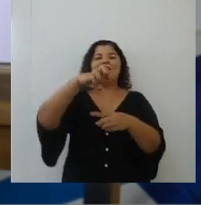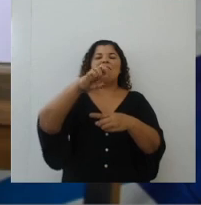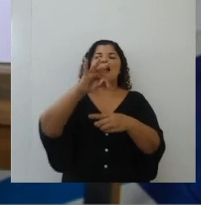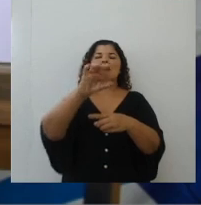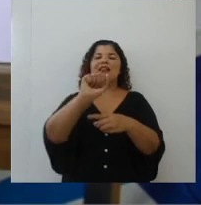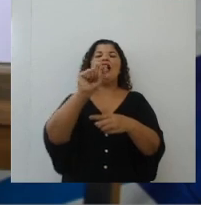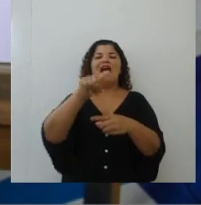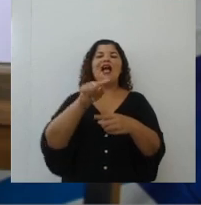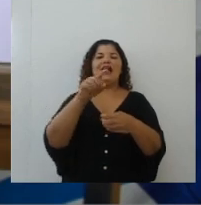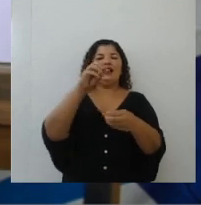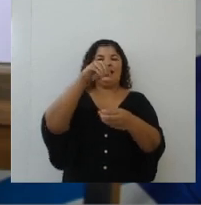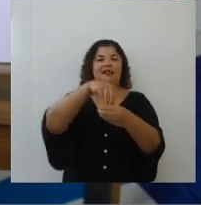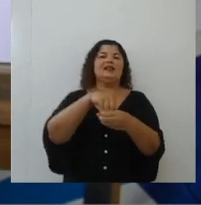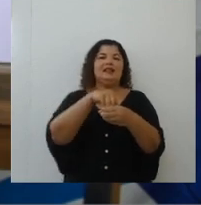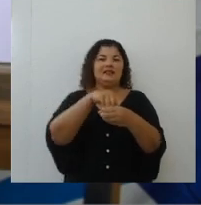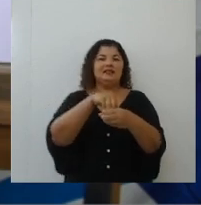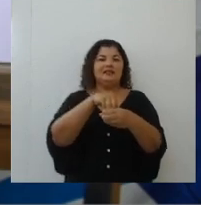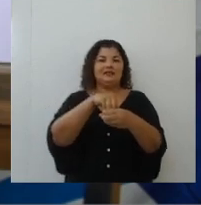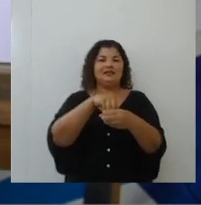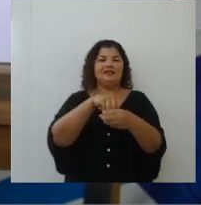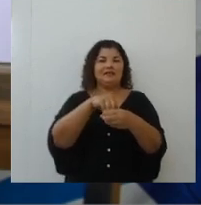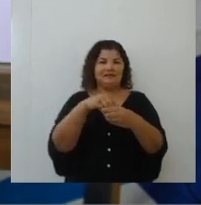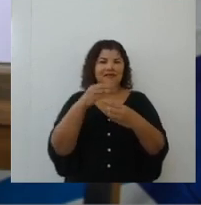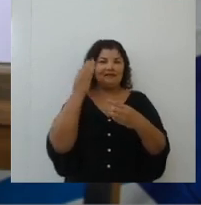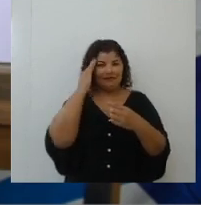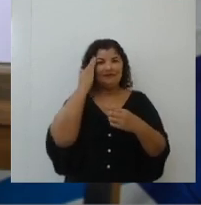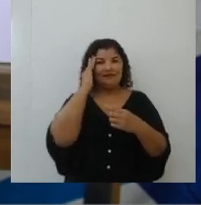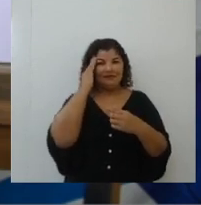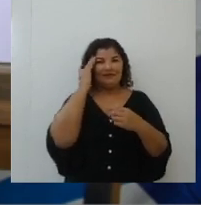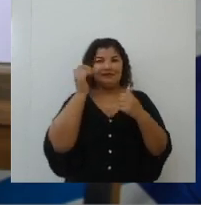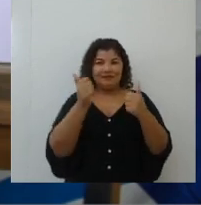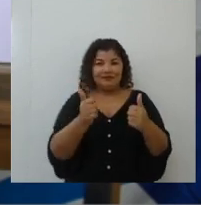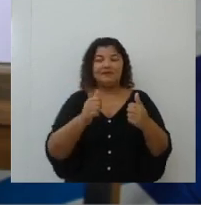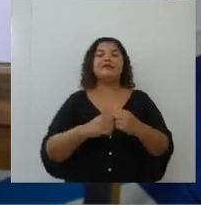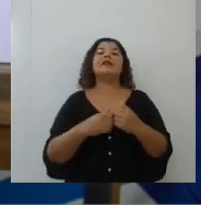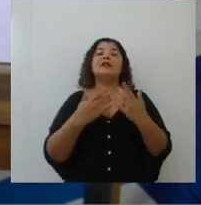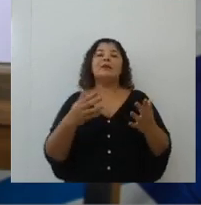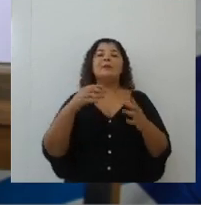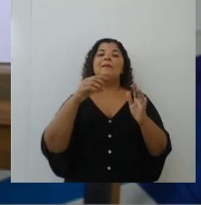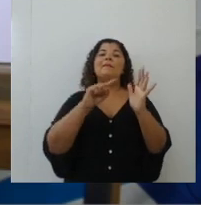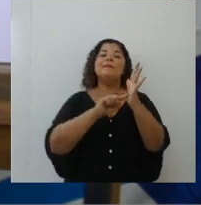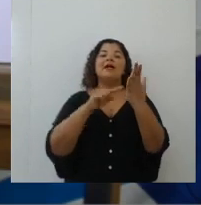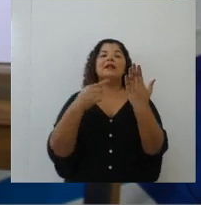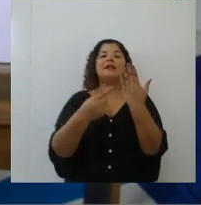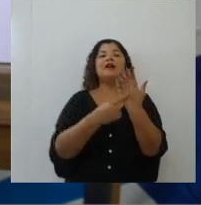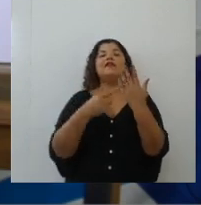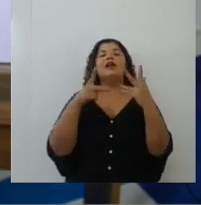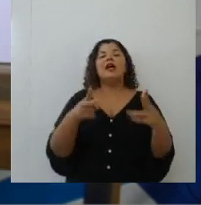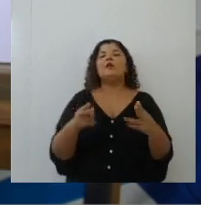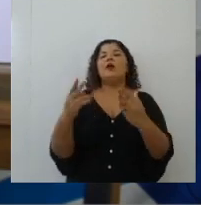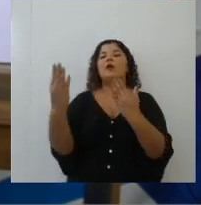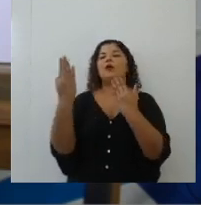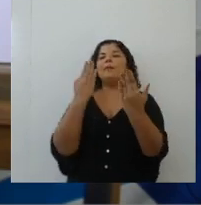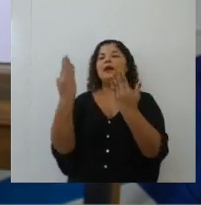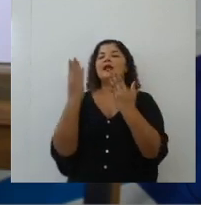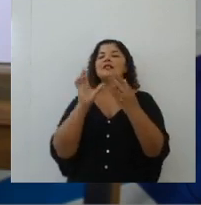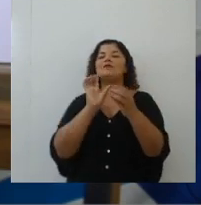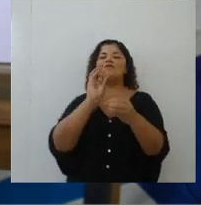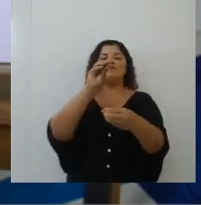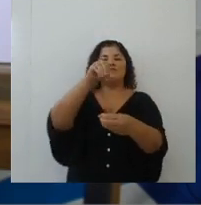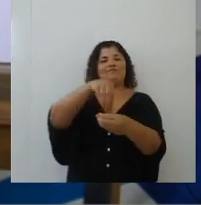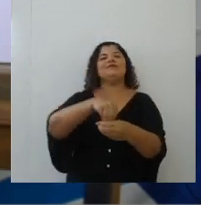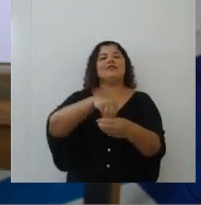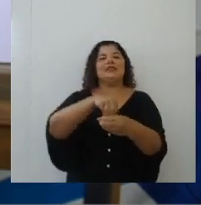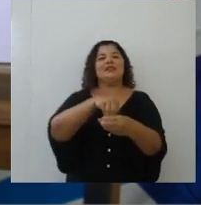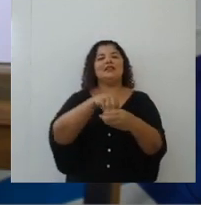prefixo meta não significa dentro? Acabamos de falar isso aqui. Ok? Então, a metáfora é uma comparação implícita, dentro